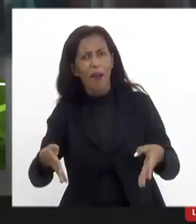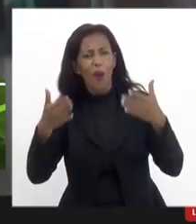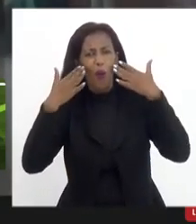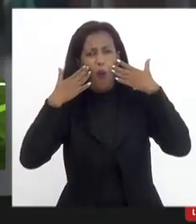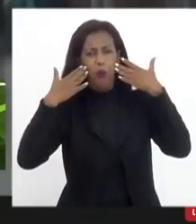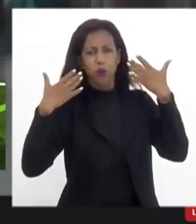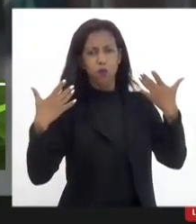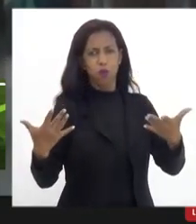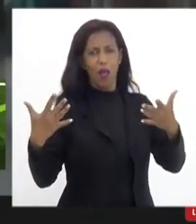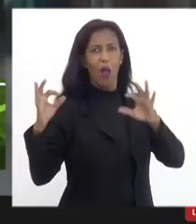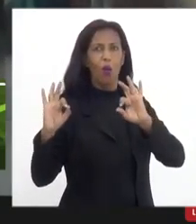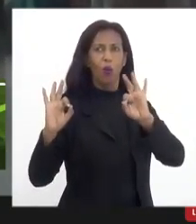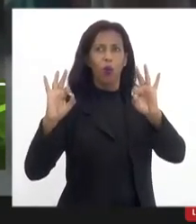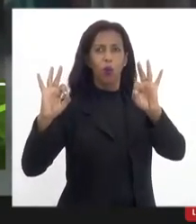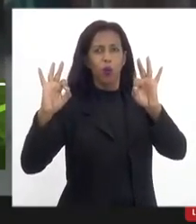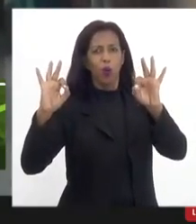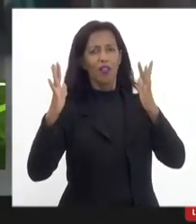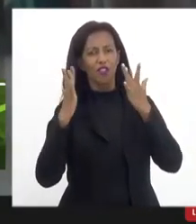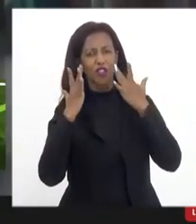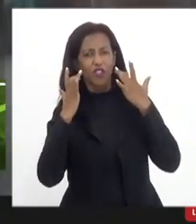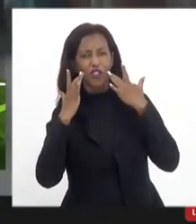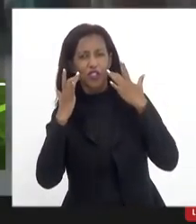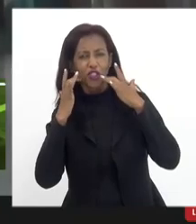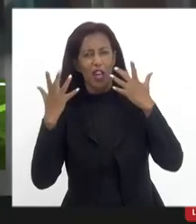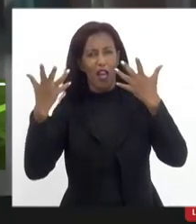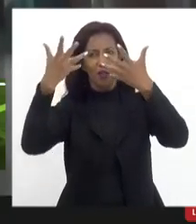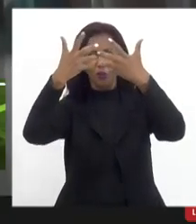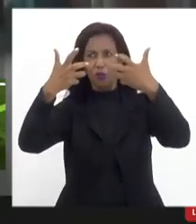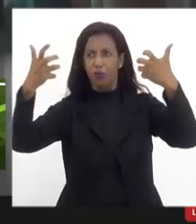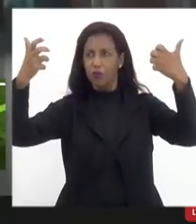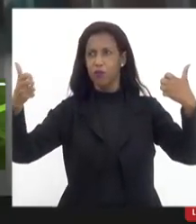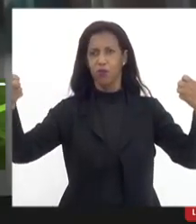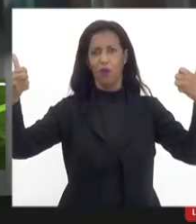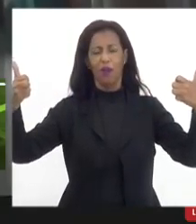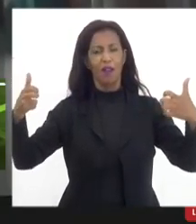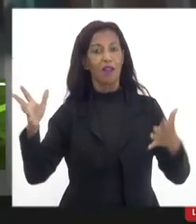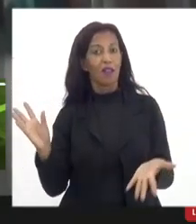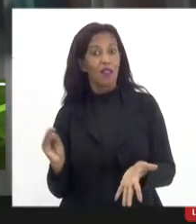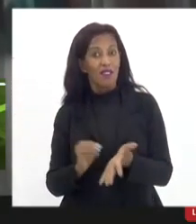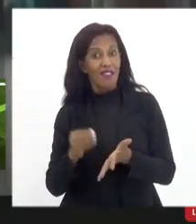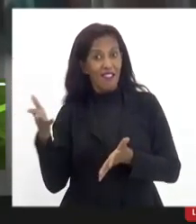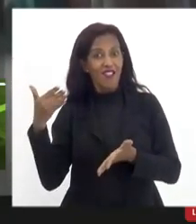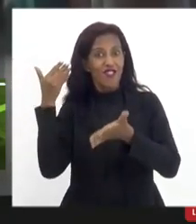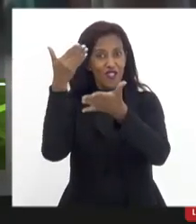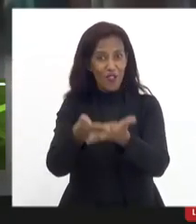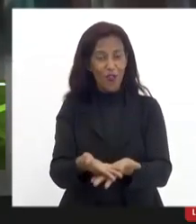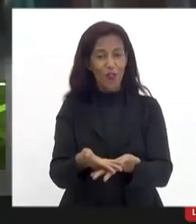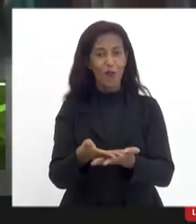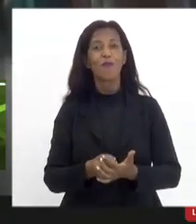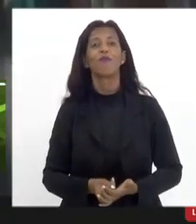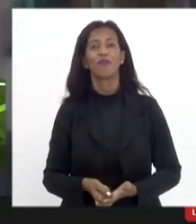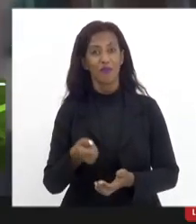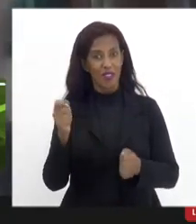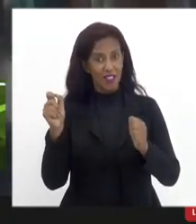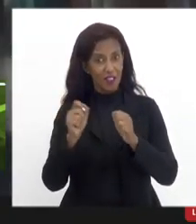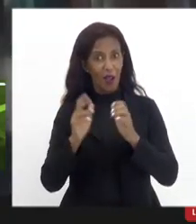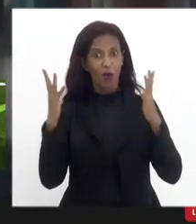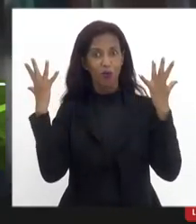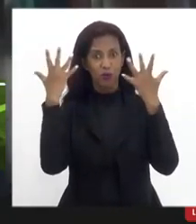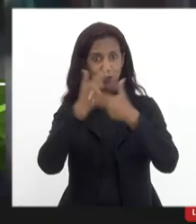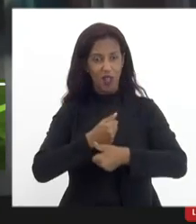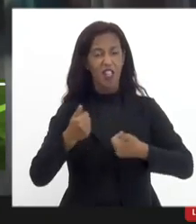Esses palcos aí, Teatro João Caetano, teatro não sei o quê, não chega. E esse chegou e fez bonito